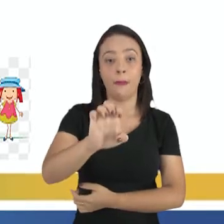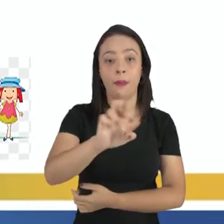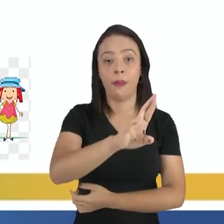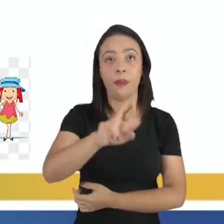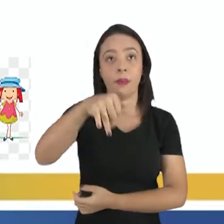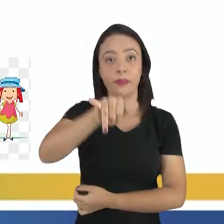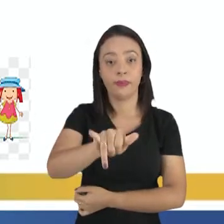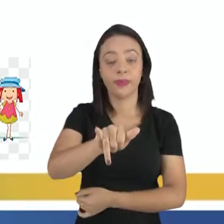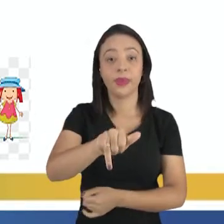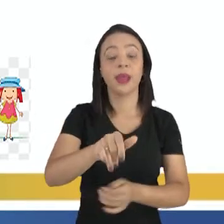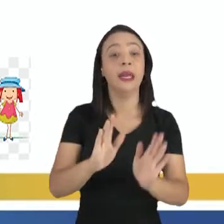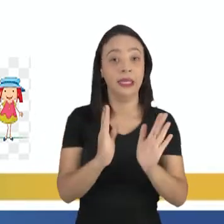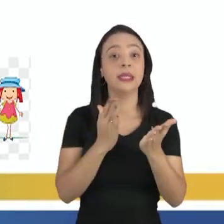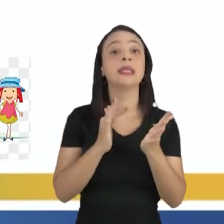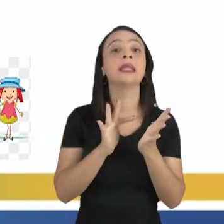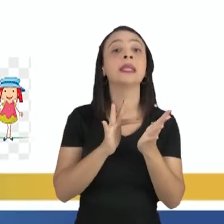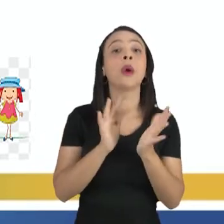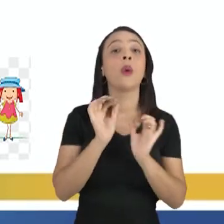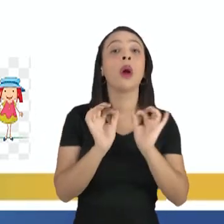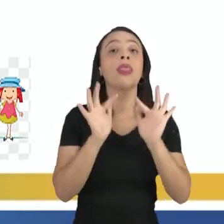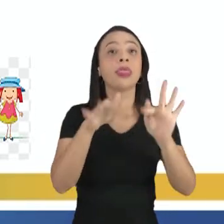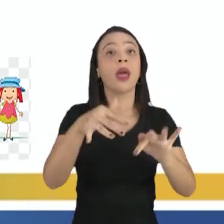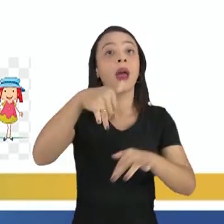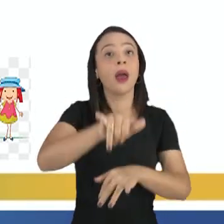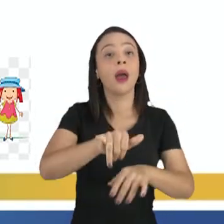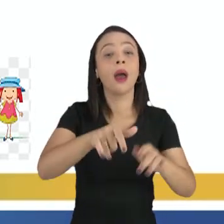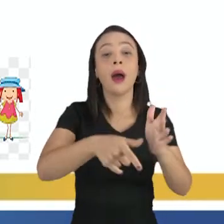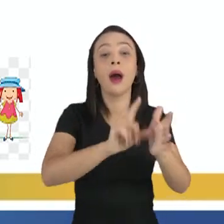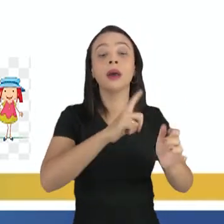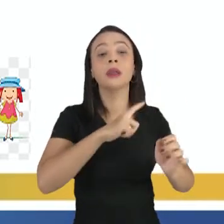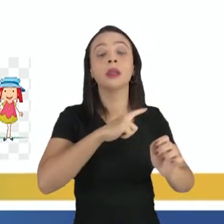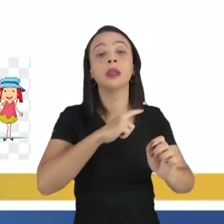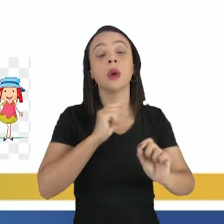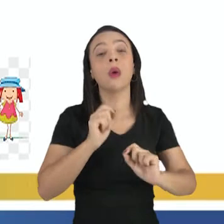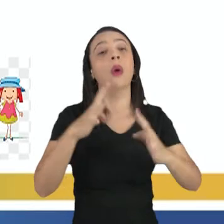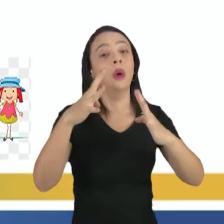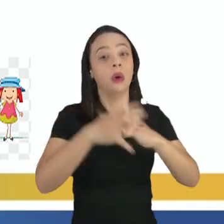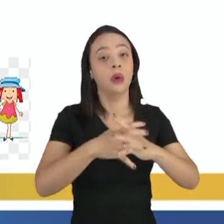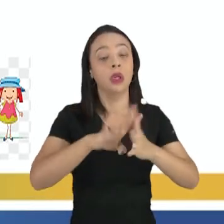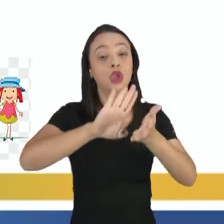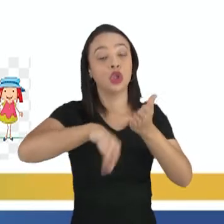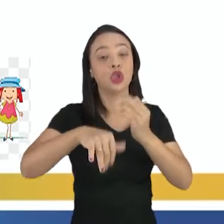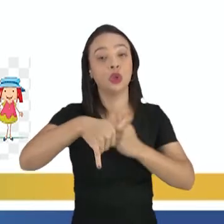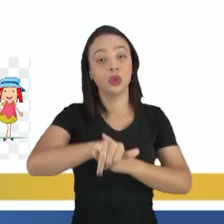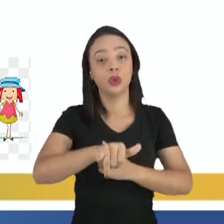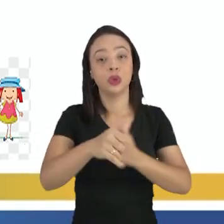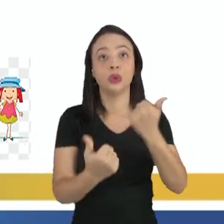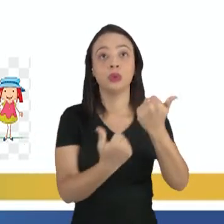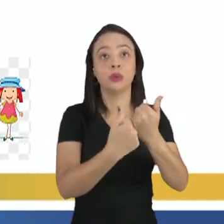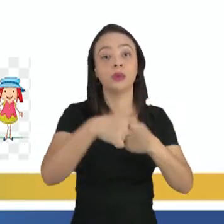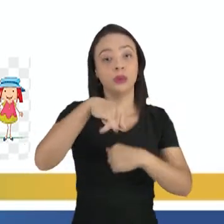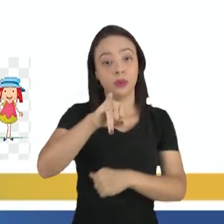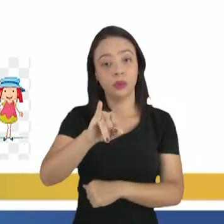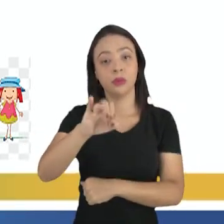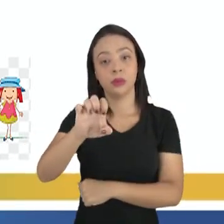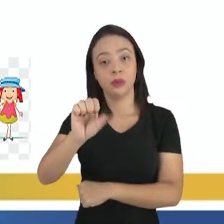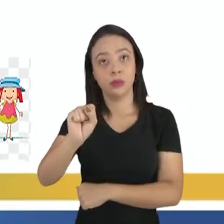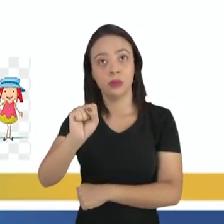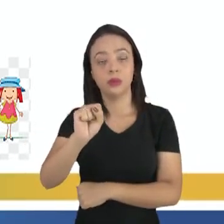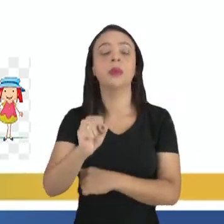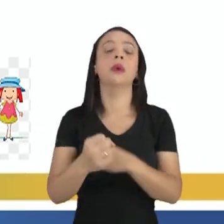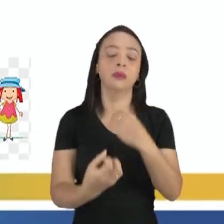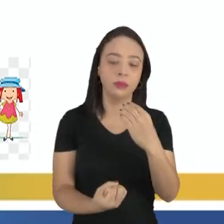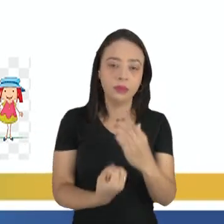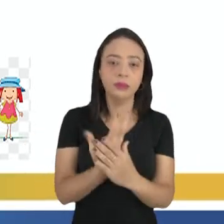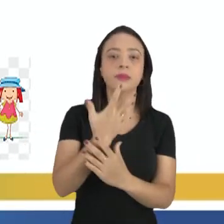e a letra que vem antes desse Y é o R, que é uma consoante. Então, a gente tira o Y e coloca IES no final para poder formar o